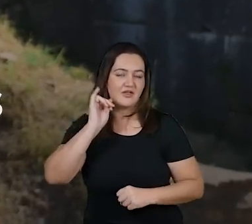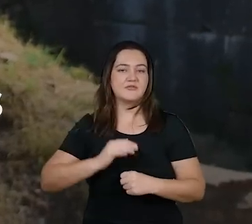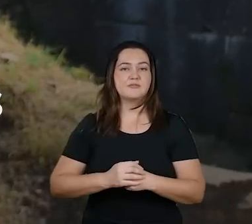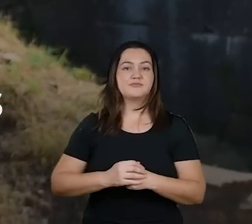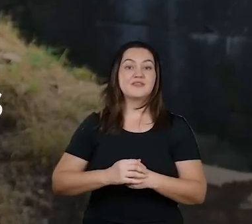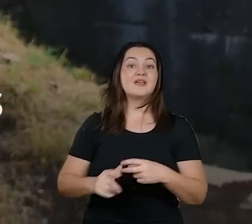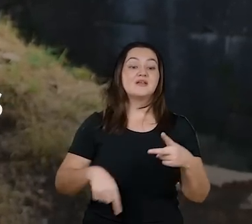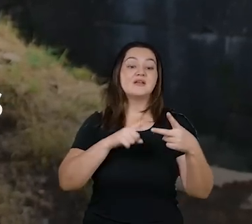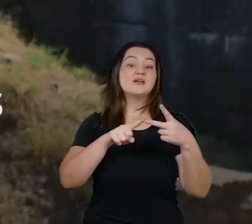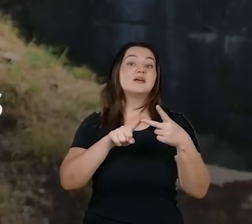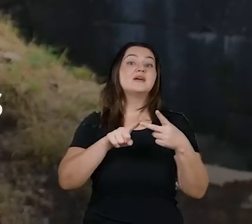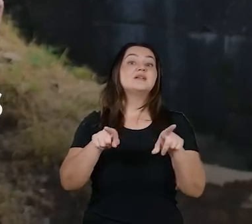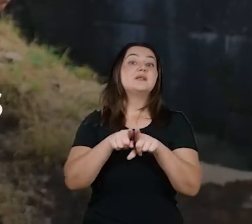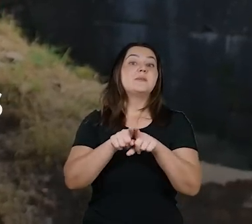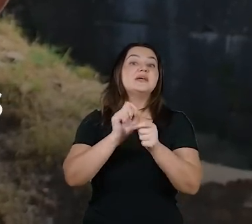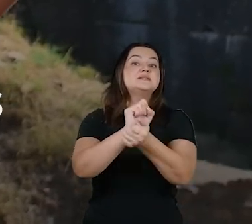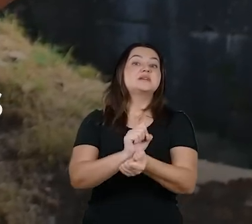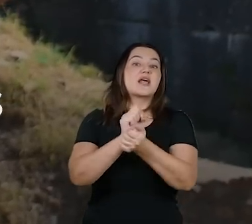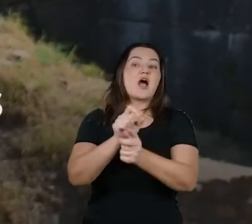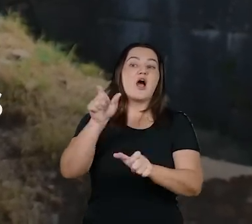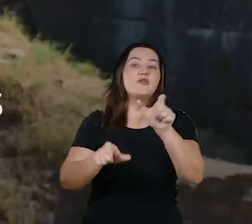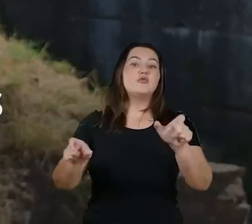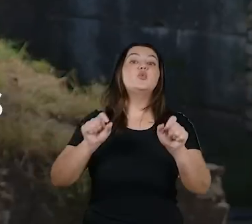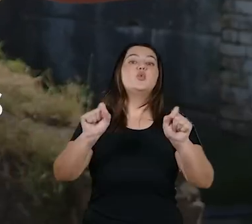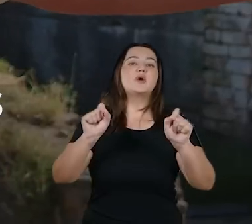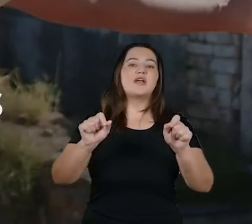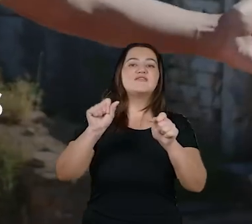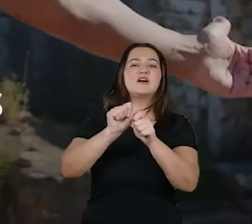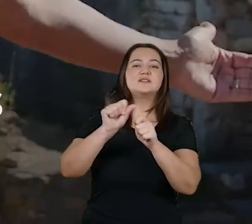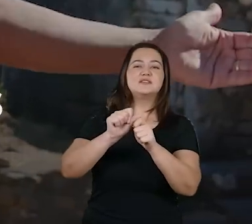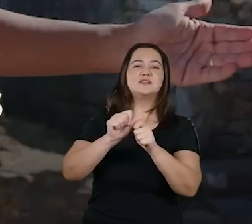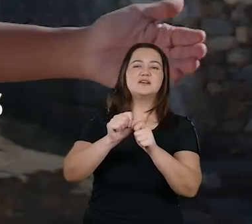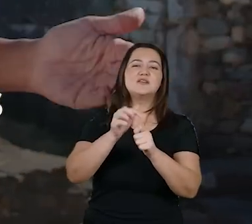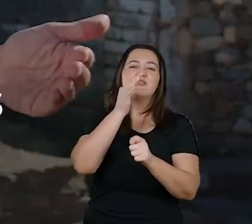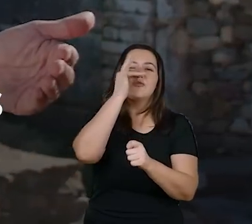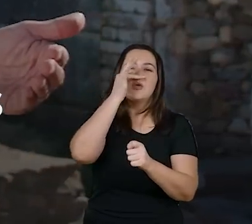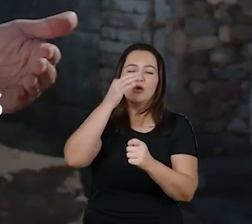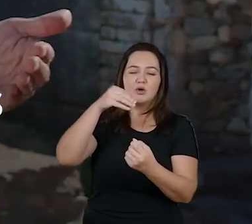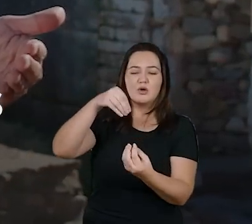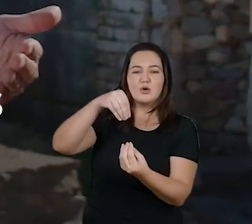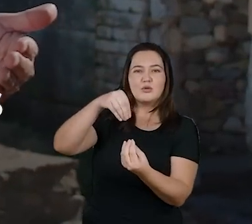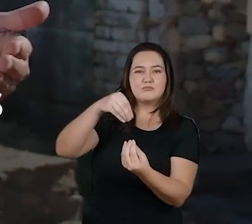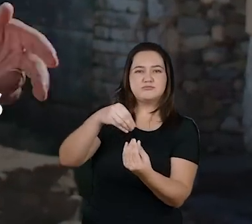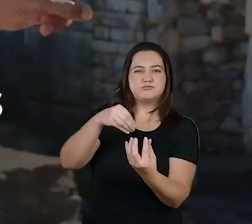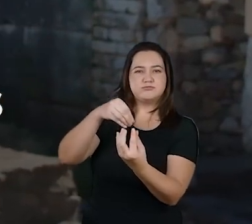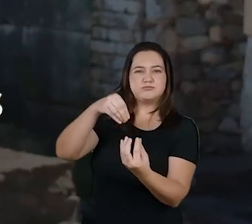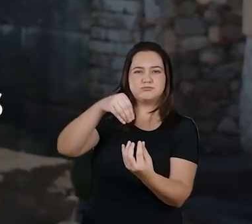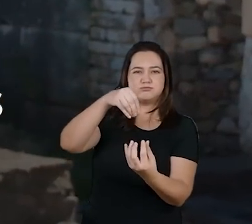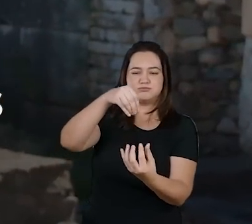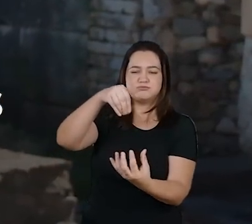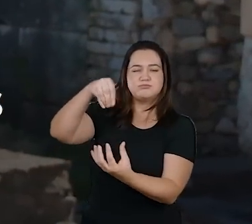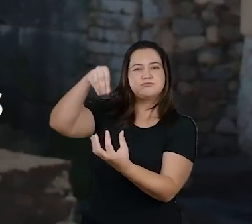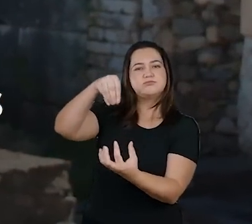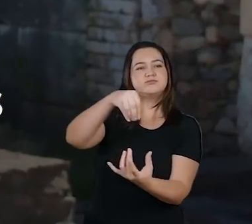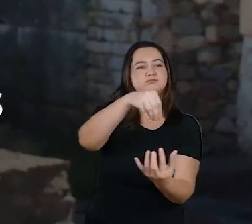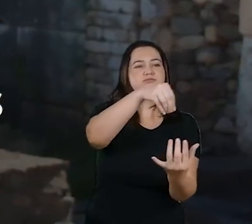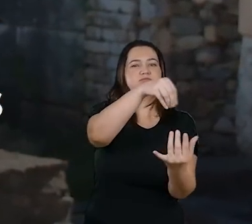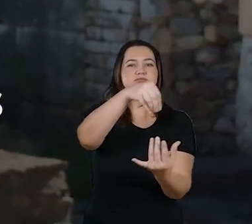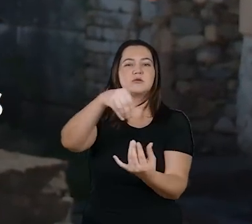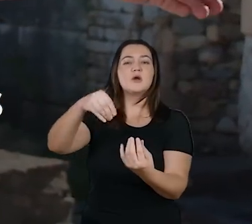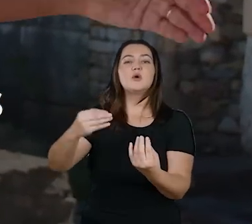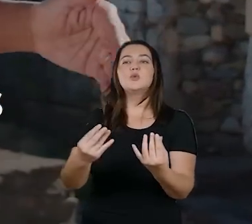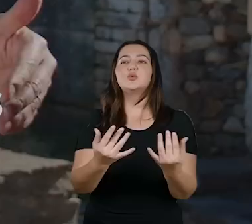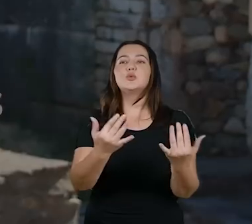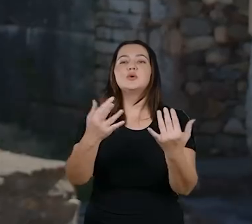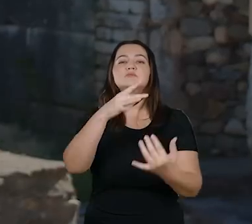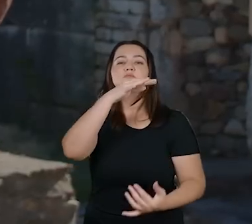incenso para também ajudar no mau cheiro que podia haver lá dentro, porque dois políticos podiam ficar 2 horas, 3 horas